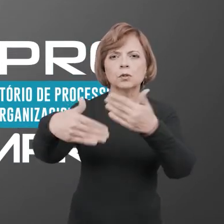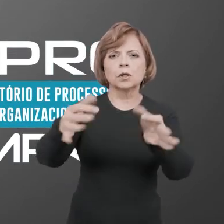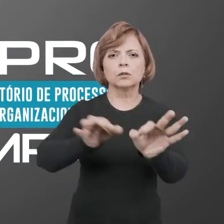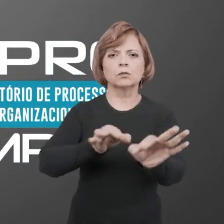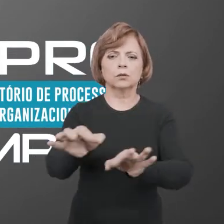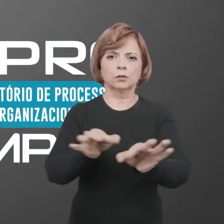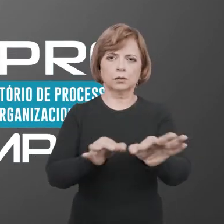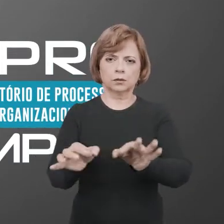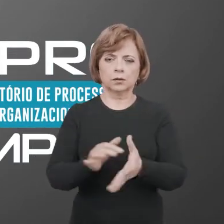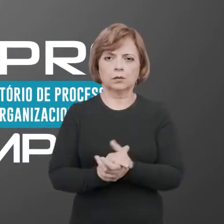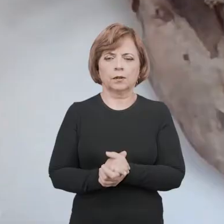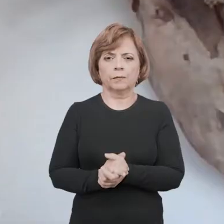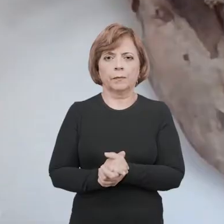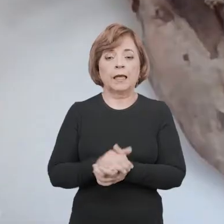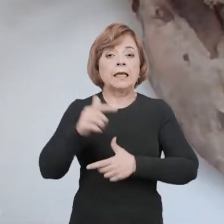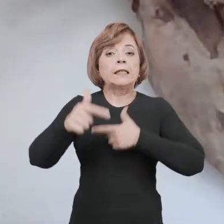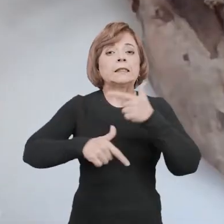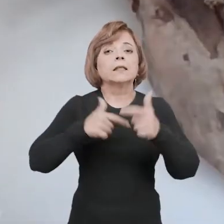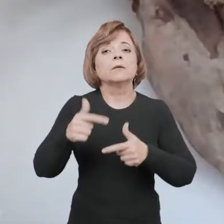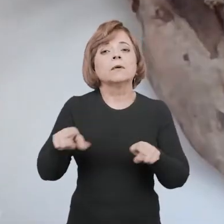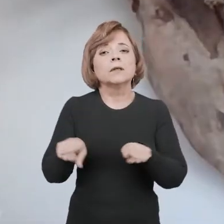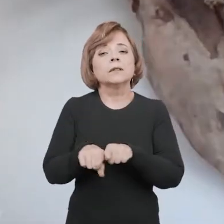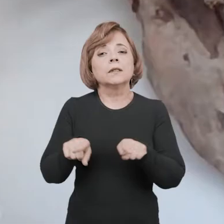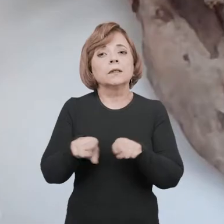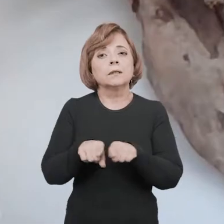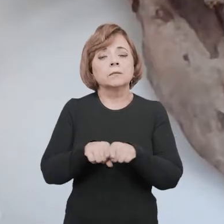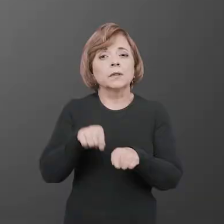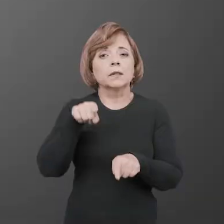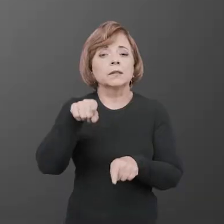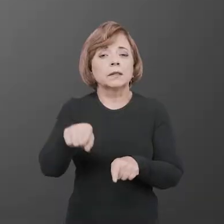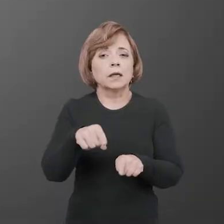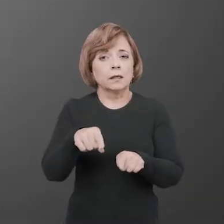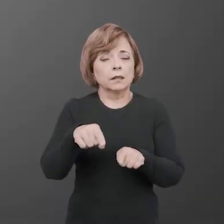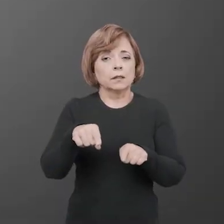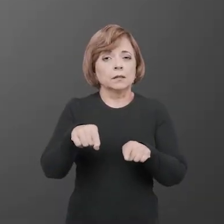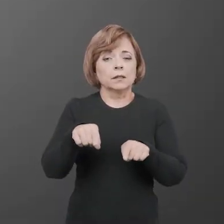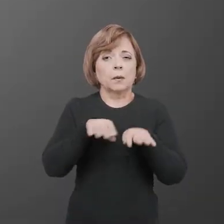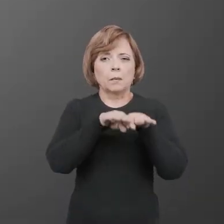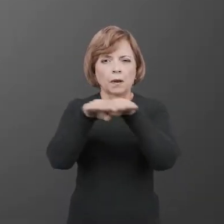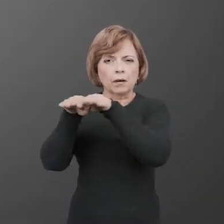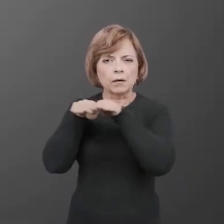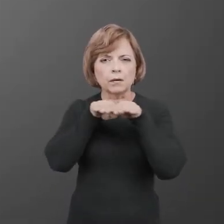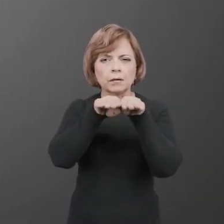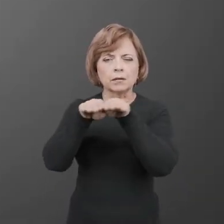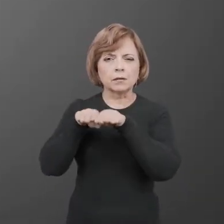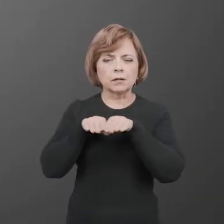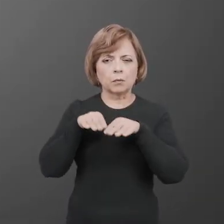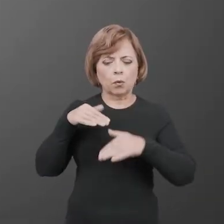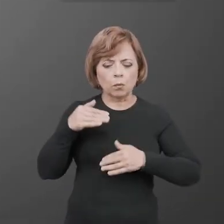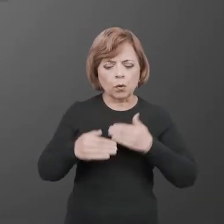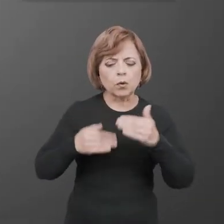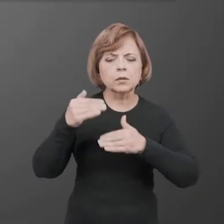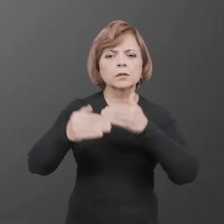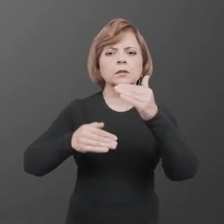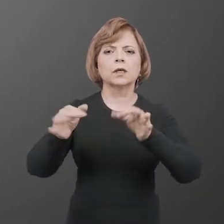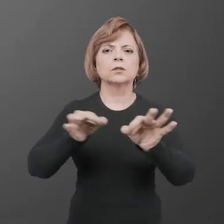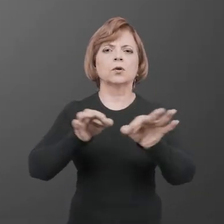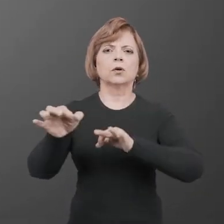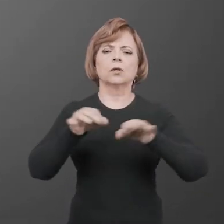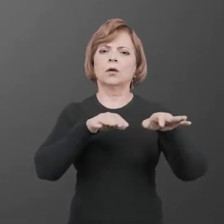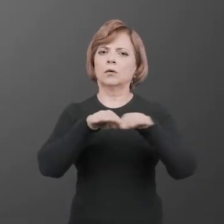Processos Organizacionais, e atua também nessa padronização de processos